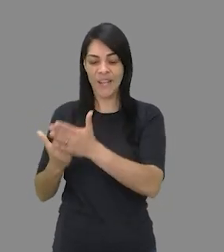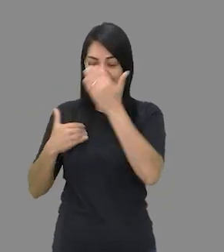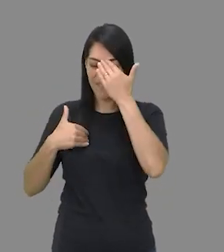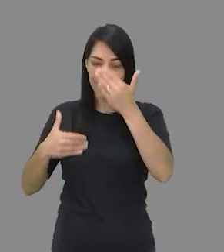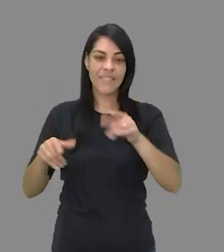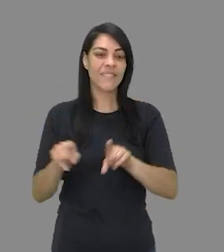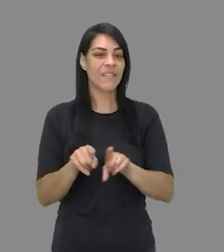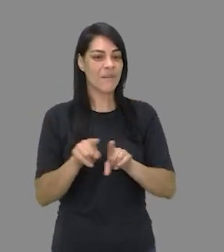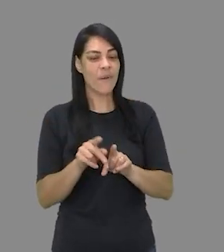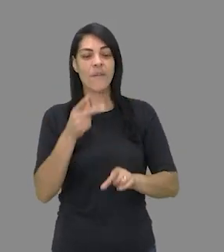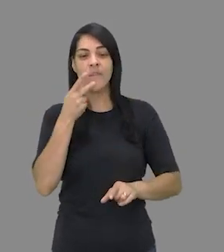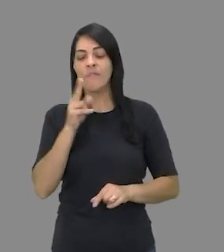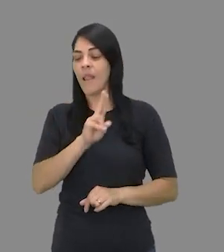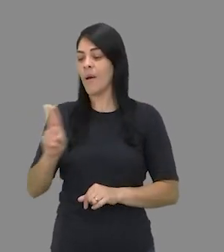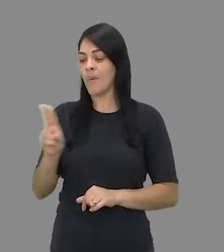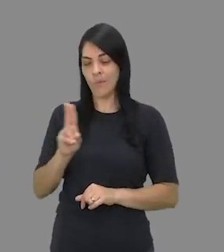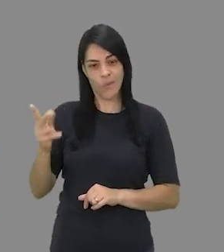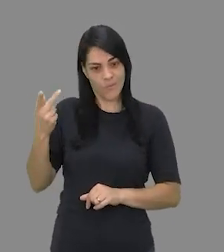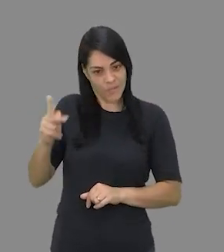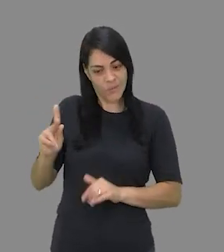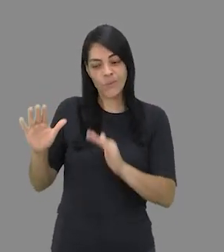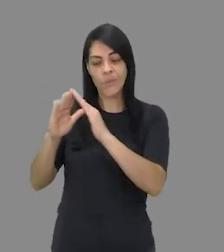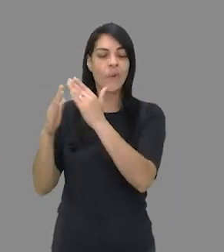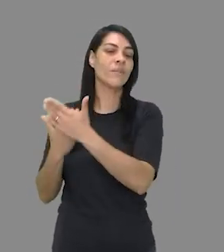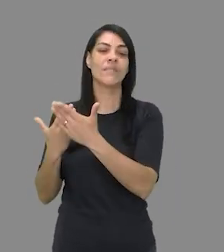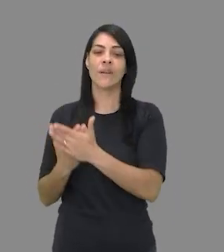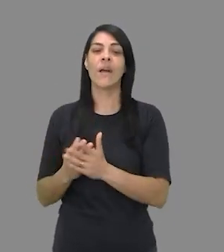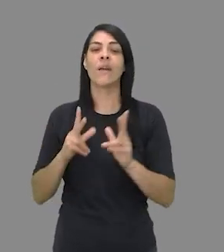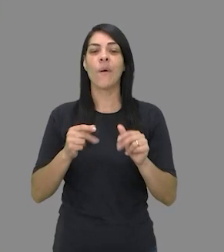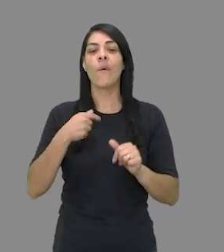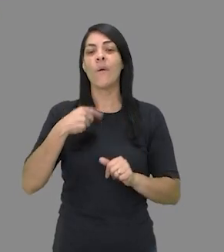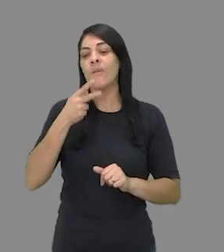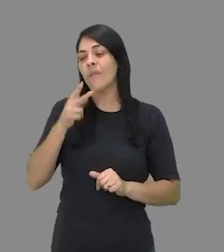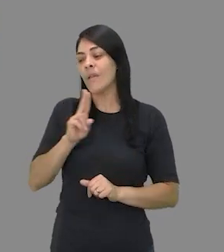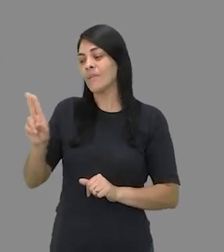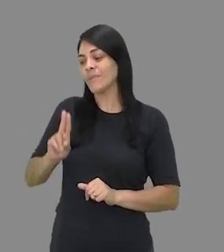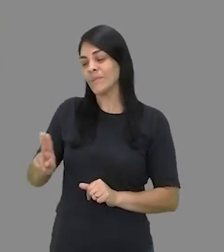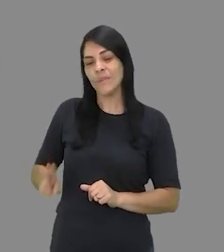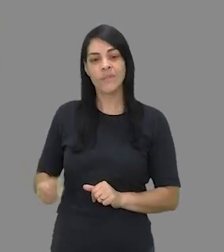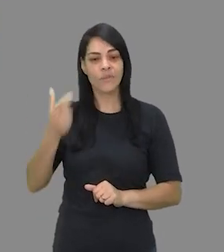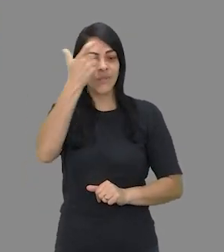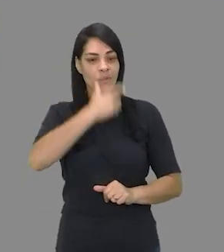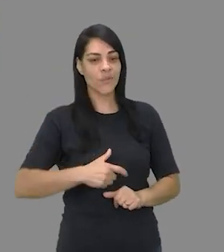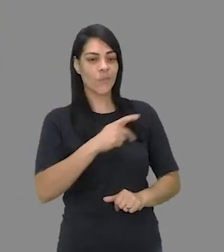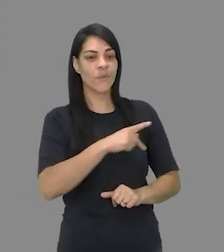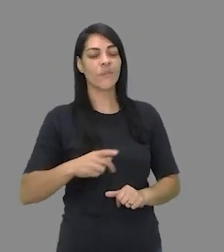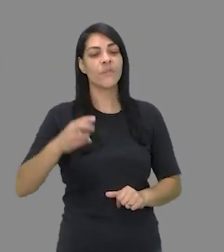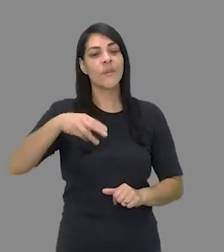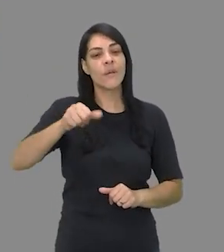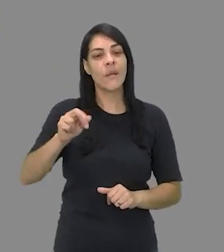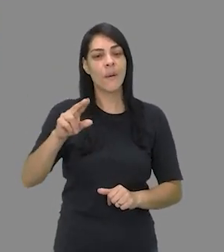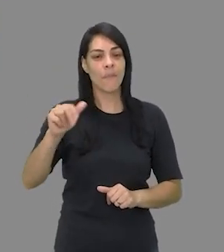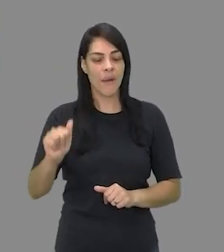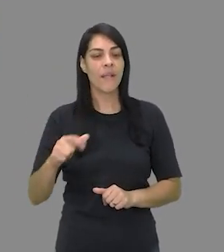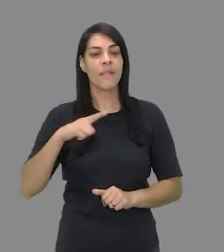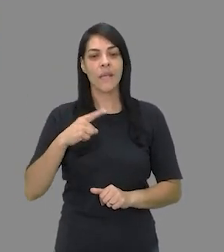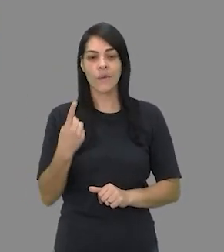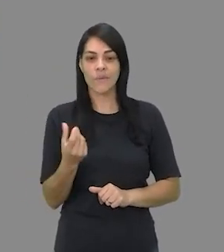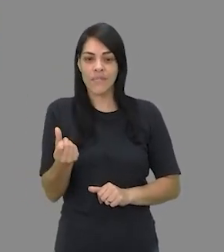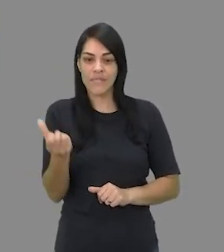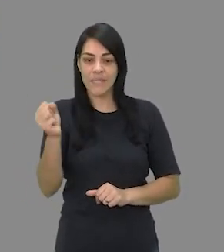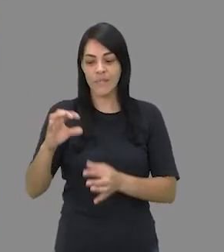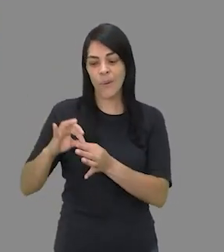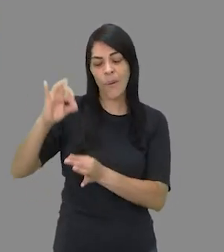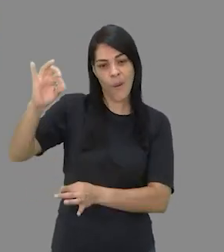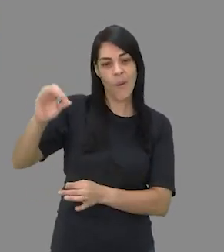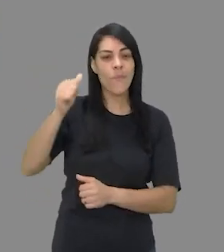aqui o nome das escolas, assim como eu repito o nome de vocês também, tá bom? Eu sou a professora Mara Valéria, tenho 1,68 m,